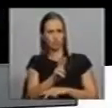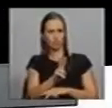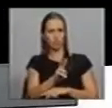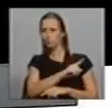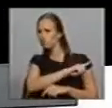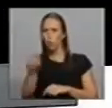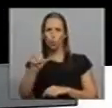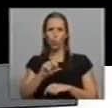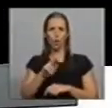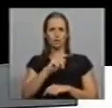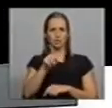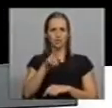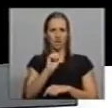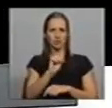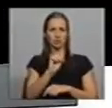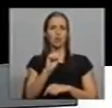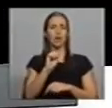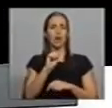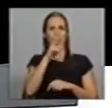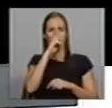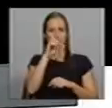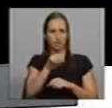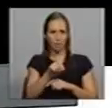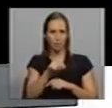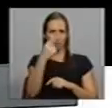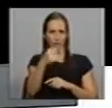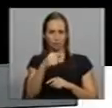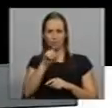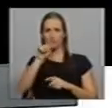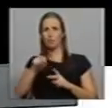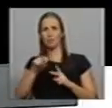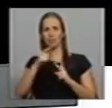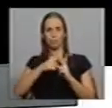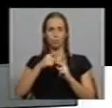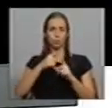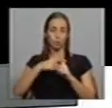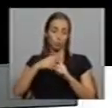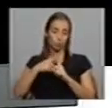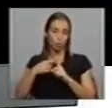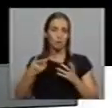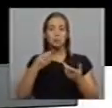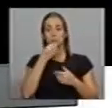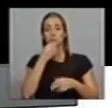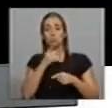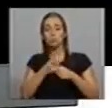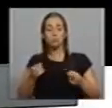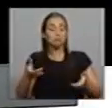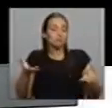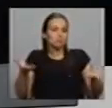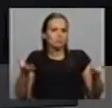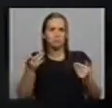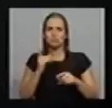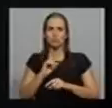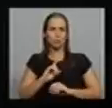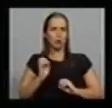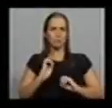os quasares, mas também a própria temperatura. Há alguma explicação para isto? Não. Porque talvez o mais